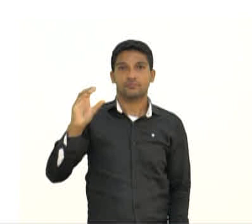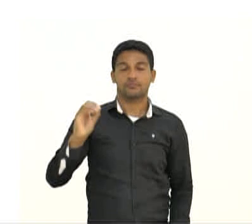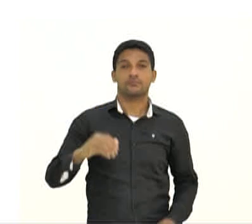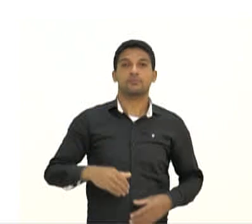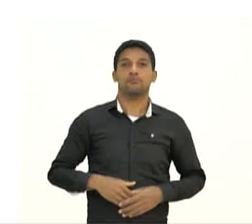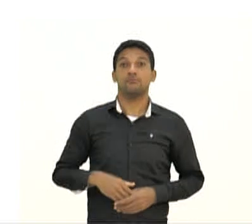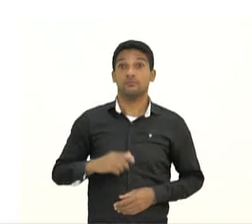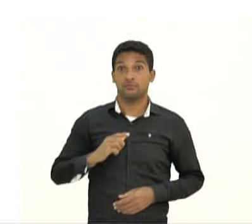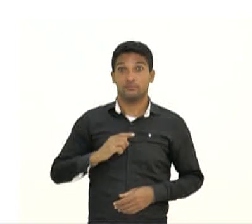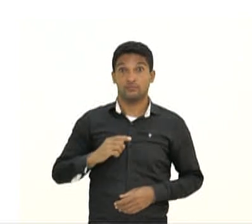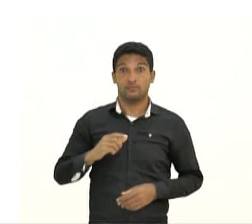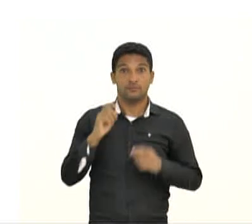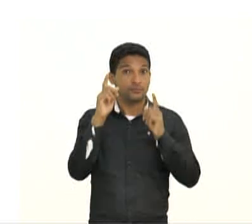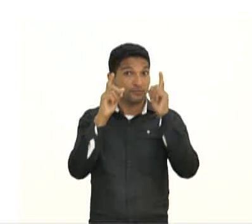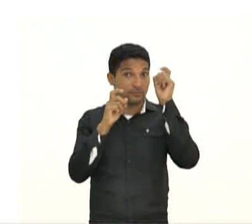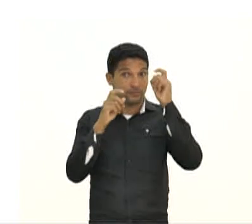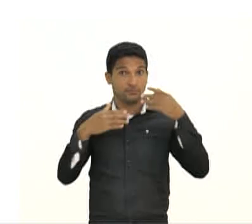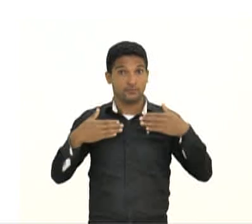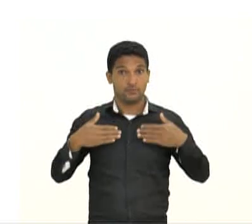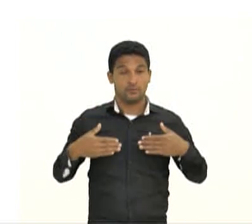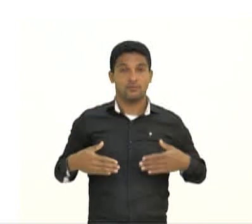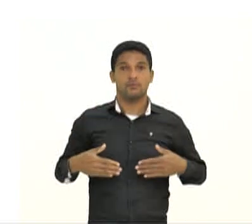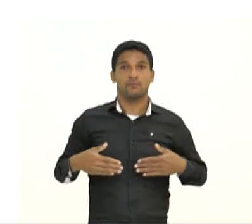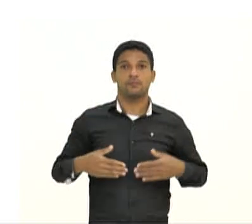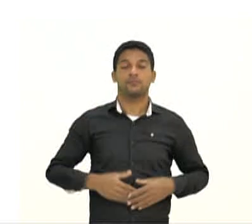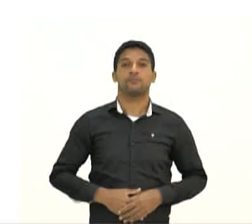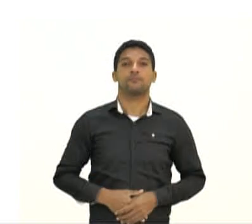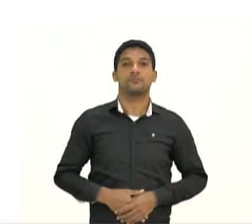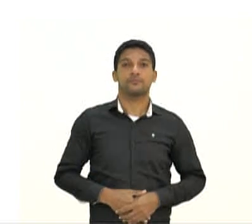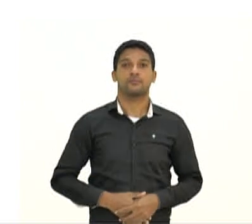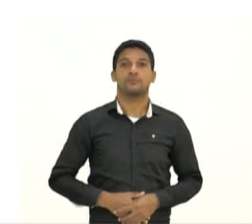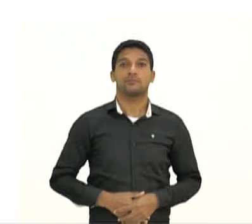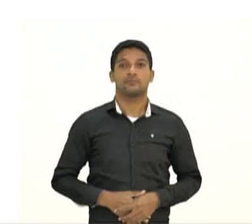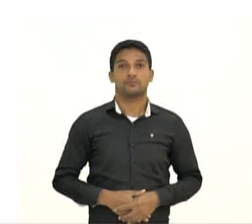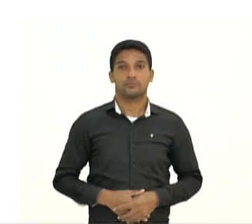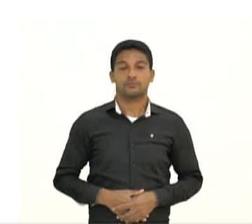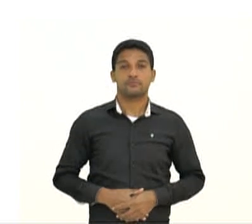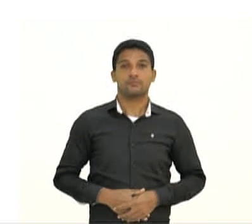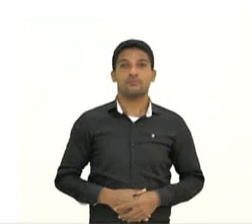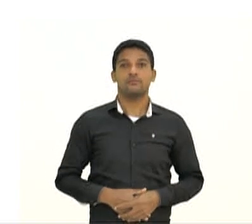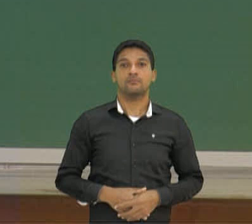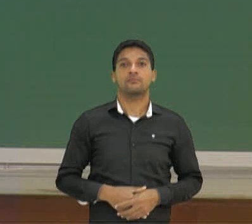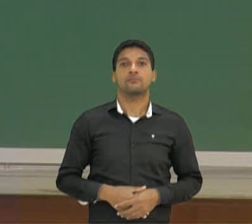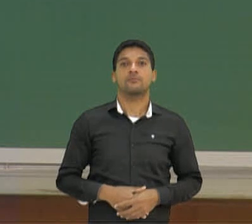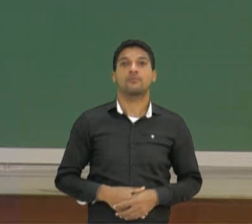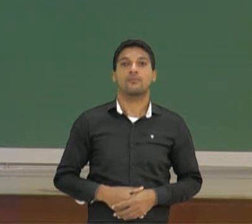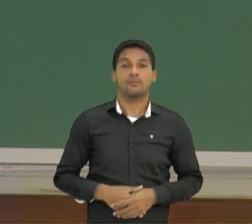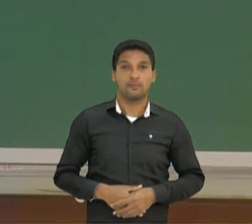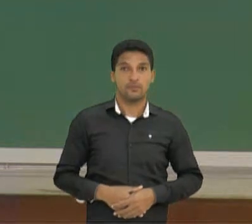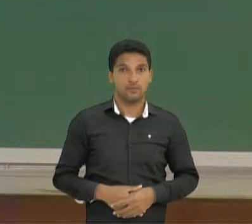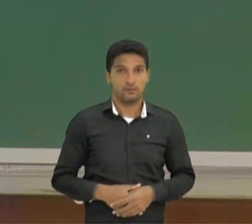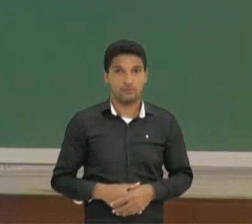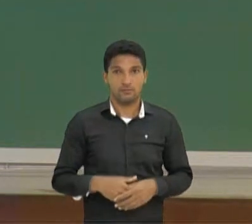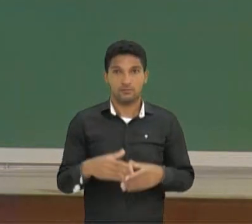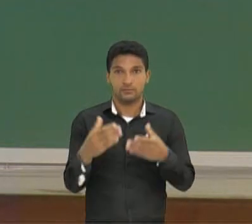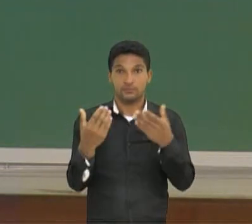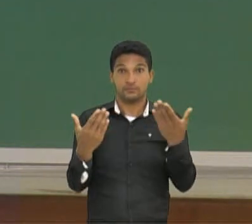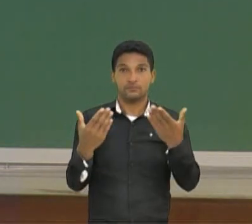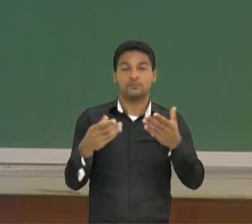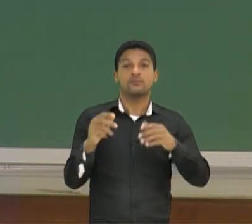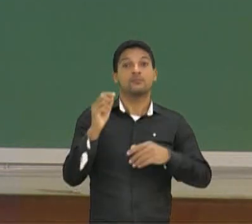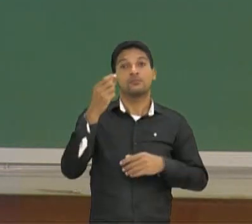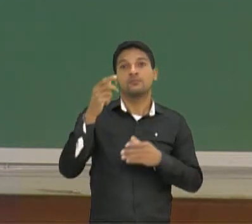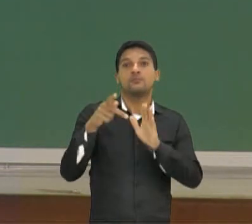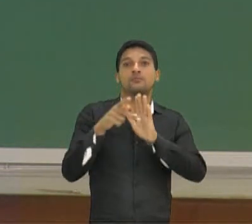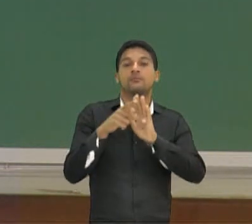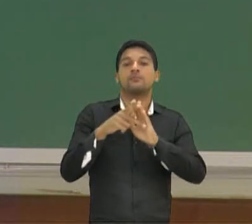expressão corporal e improvisação, aproximando a arte do teatro a uma prática recreativa. O princípio é a comunicação que